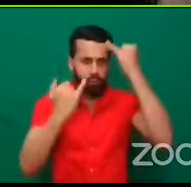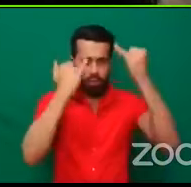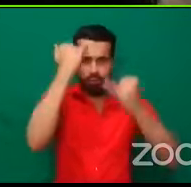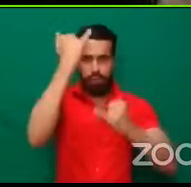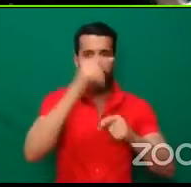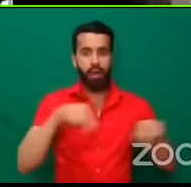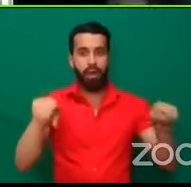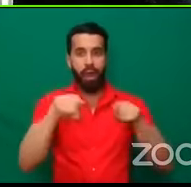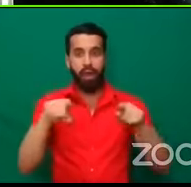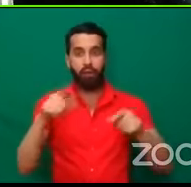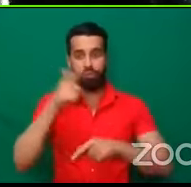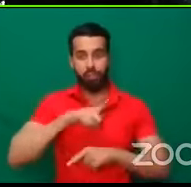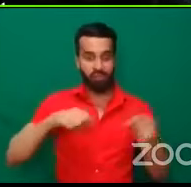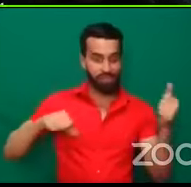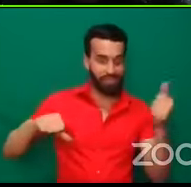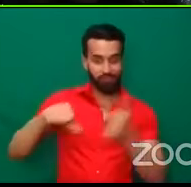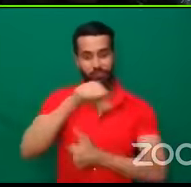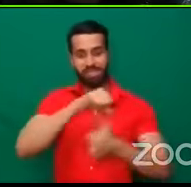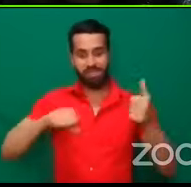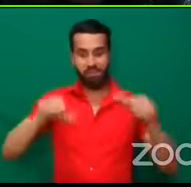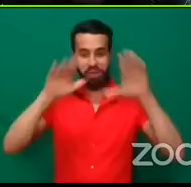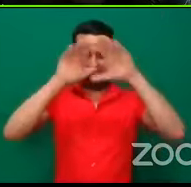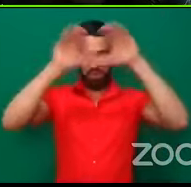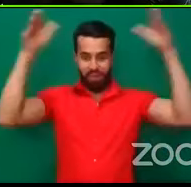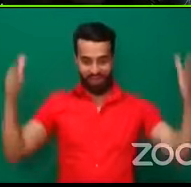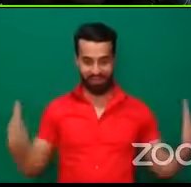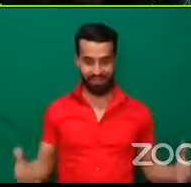a transformação da máquina. A gente botou no Chroma.